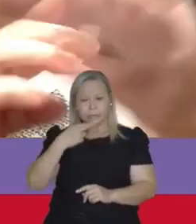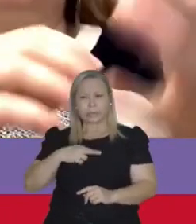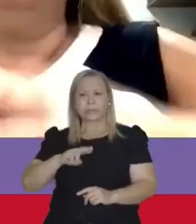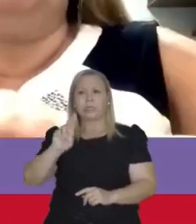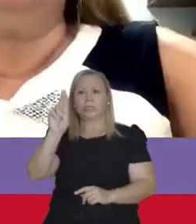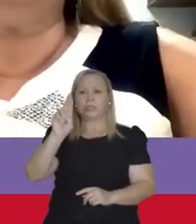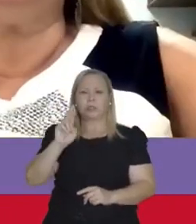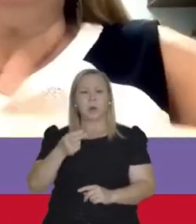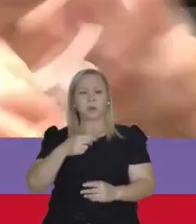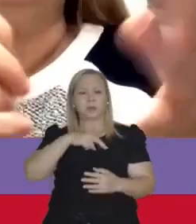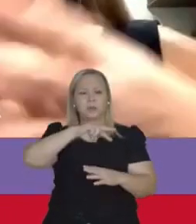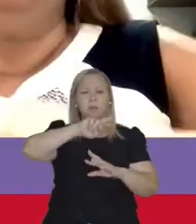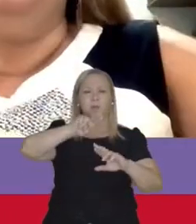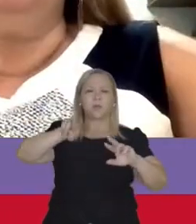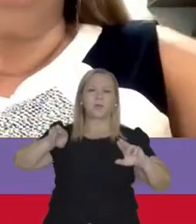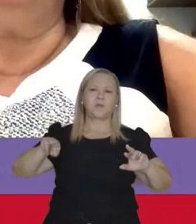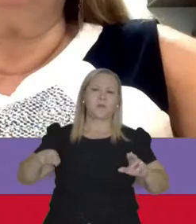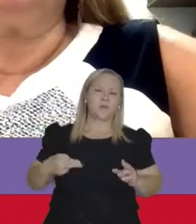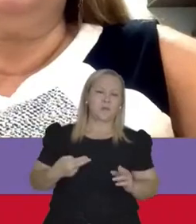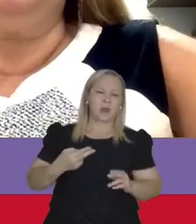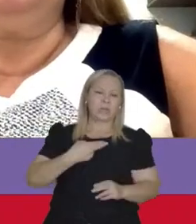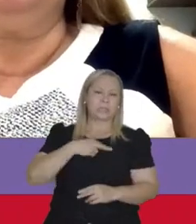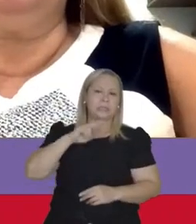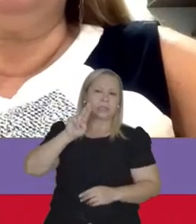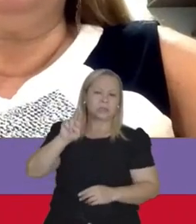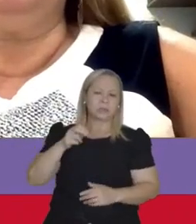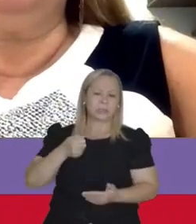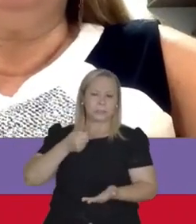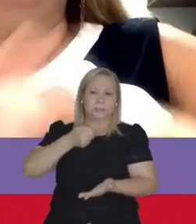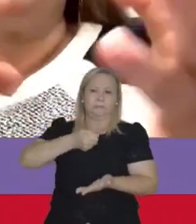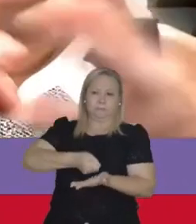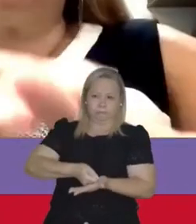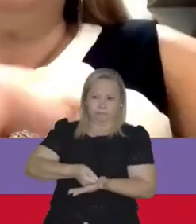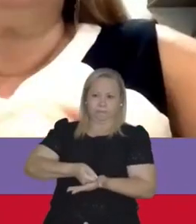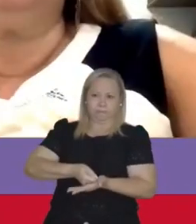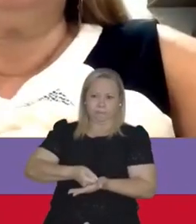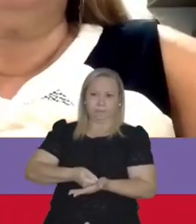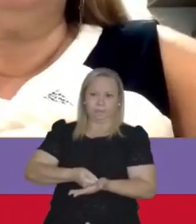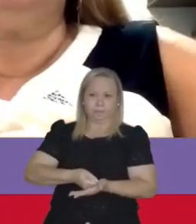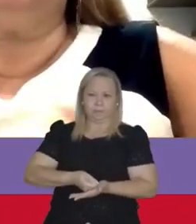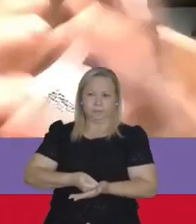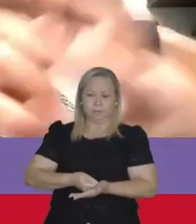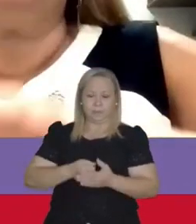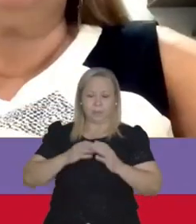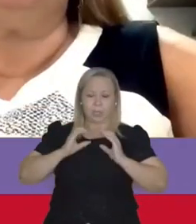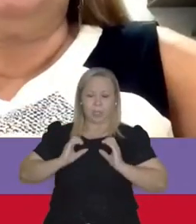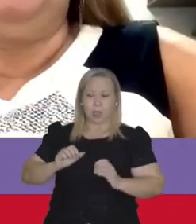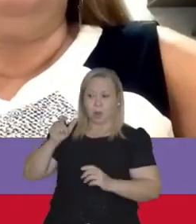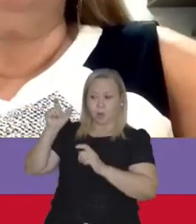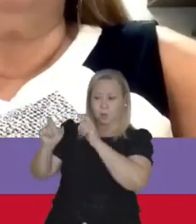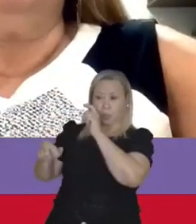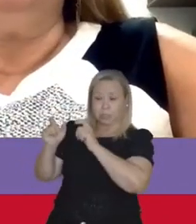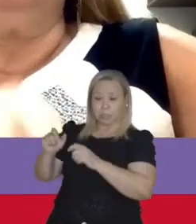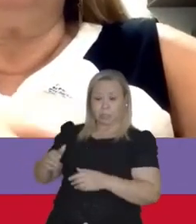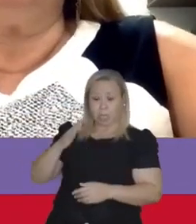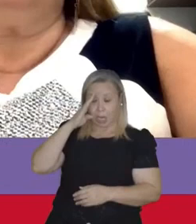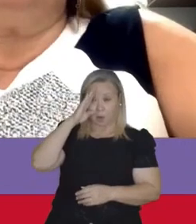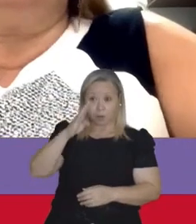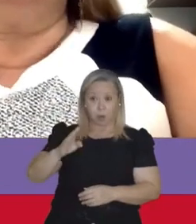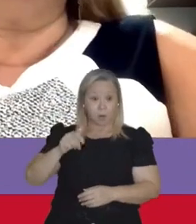determinadas vertentes religiosas, que impõem, né, para as cidadãs, principalmente para as